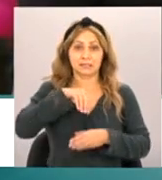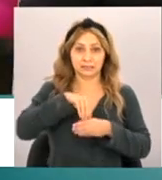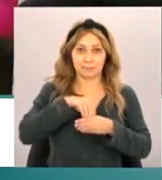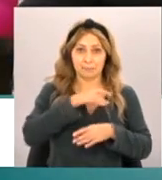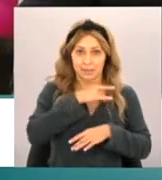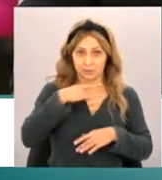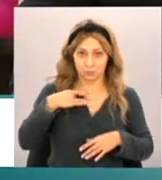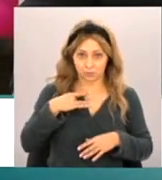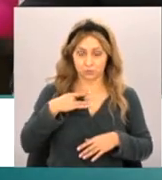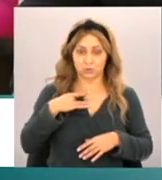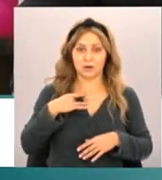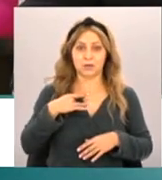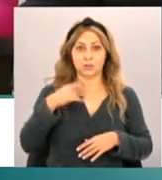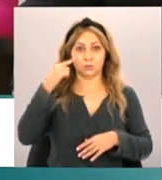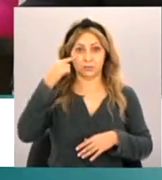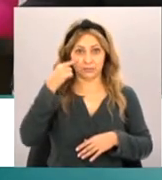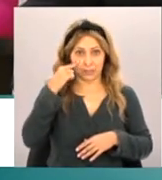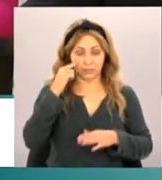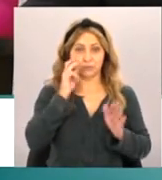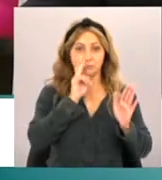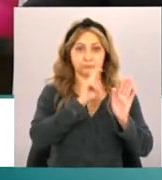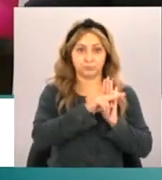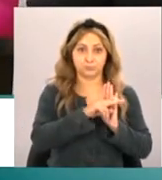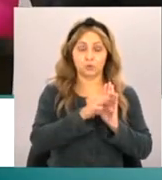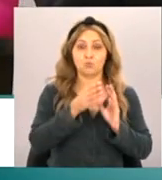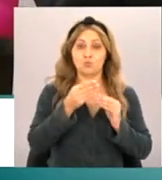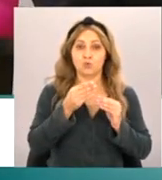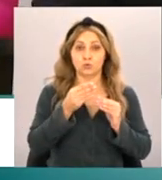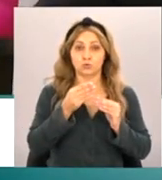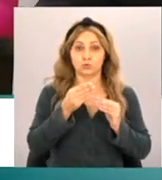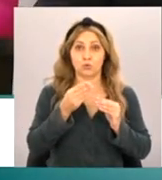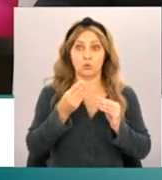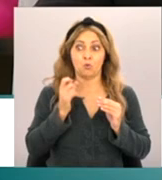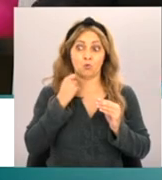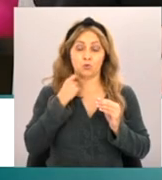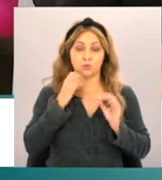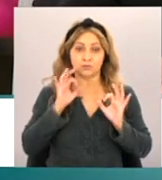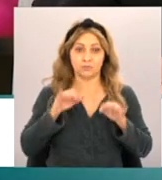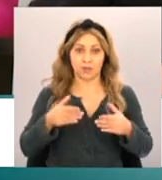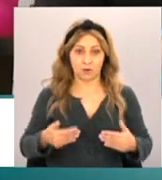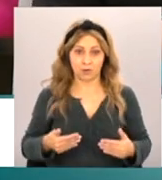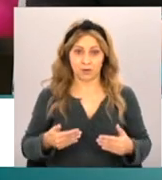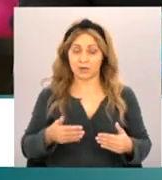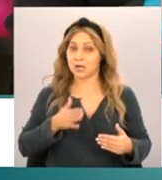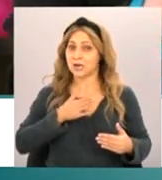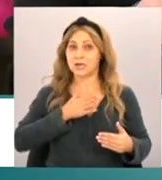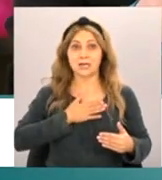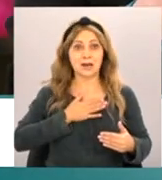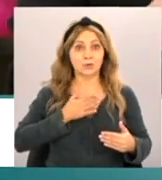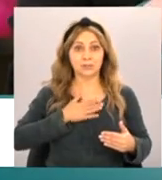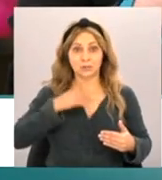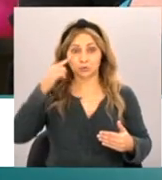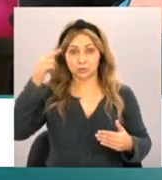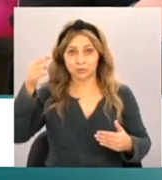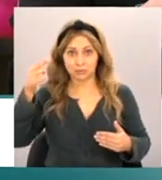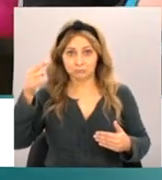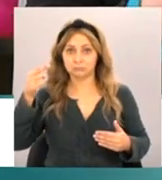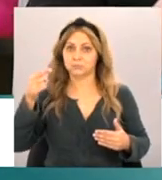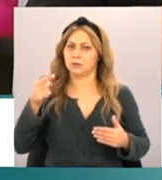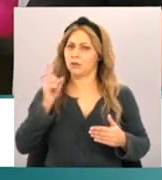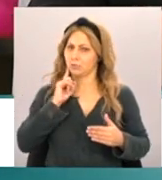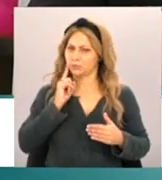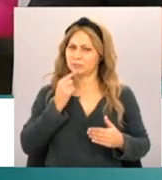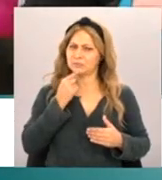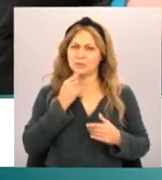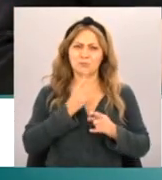houve muitos médicos recém-licenciados que não quiseram se quer ir para a especialidade é o fenômeno ainda não está estudado que deve ser estudado